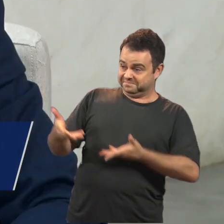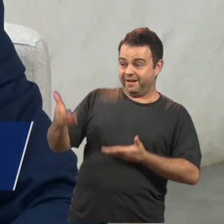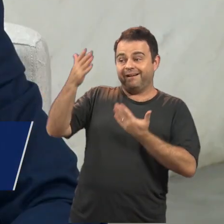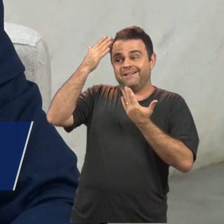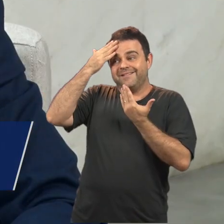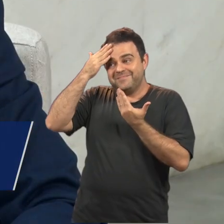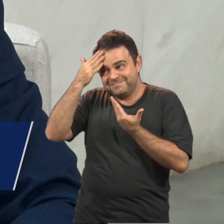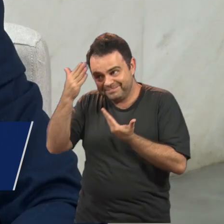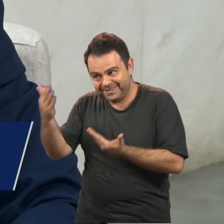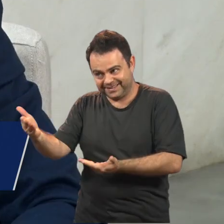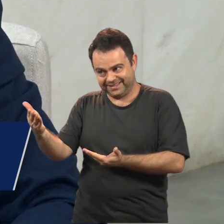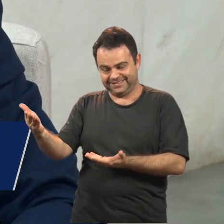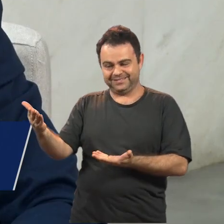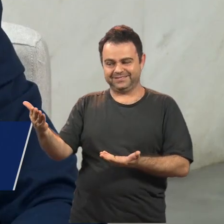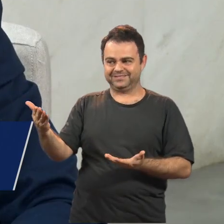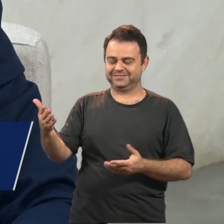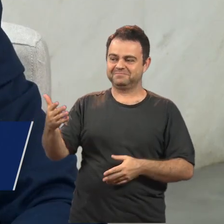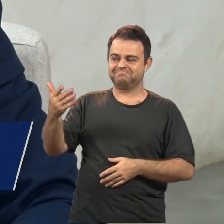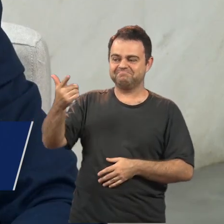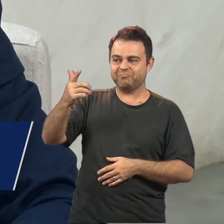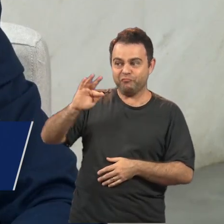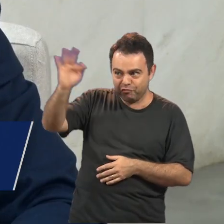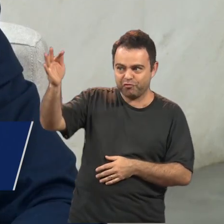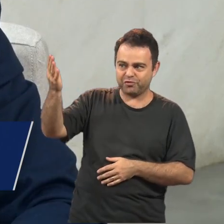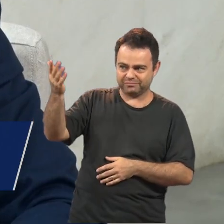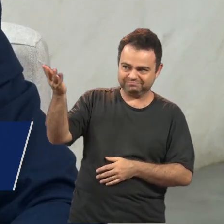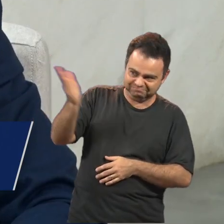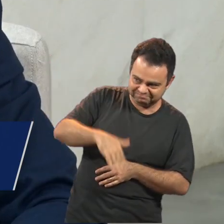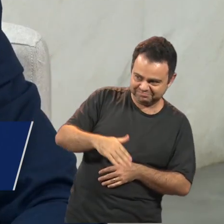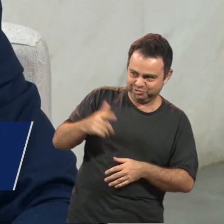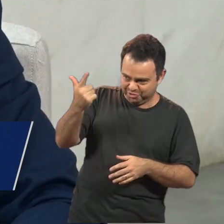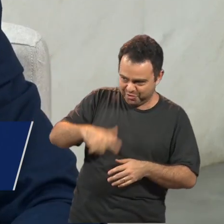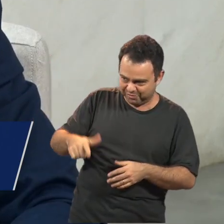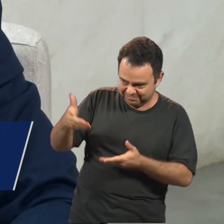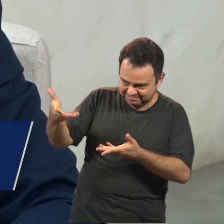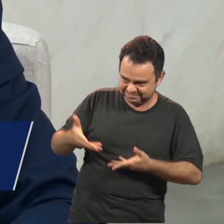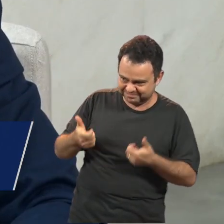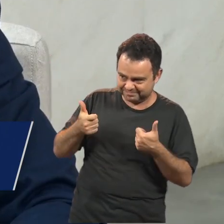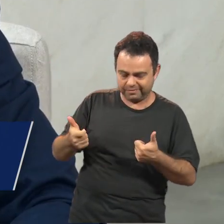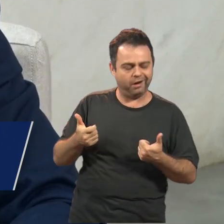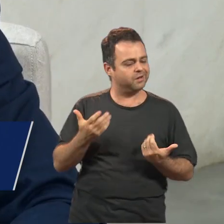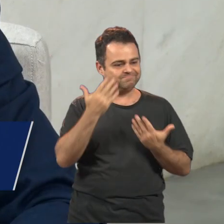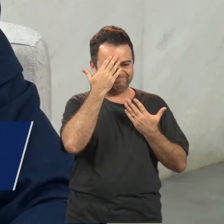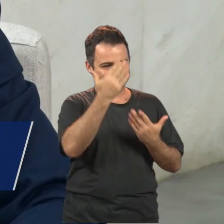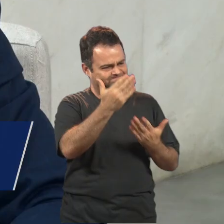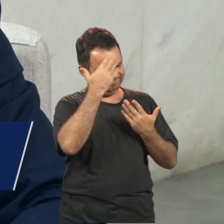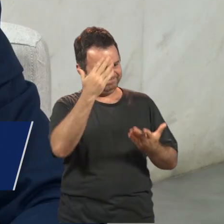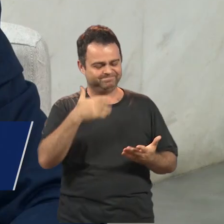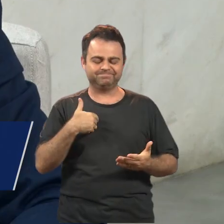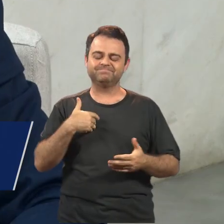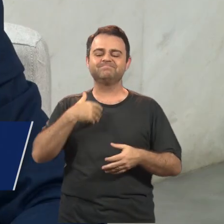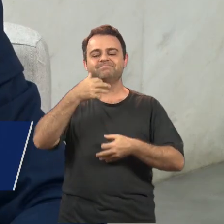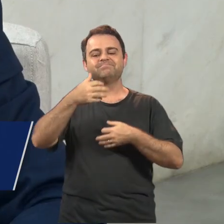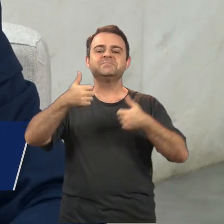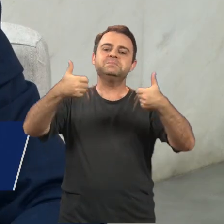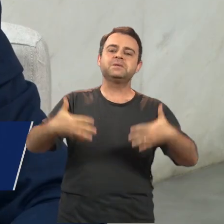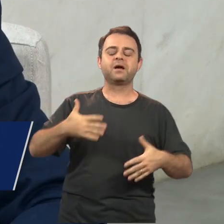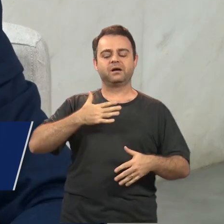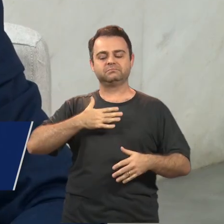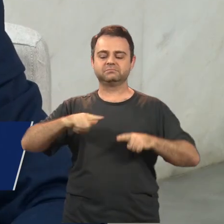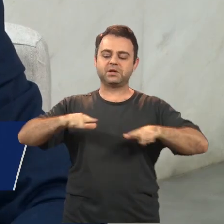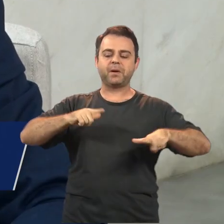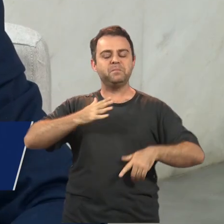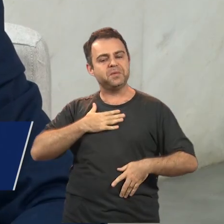a oportunidade, é sempre bom estar aqui, né? Poder falar um pouquinho do nosso trabalho, poder falar um pouquinho dos projetos, poder falar um pouquinho do